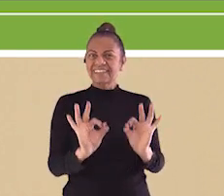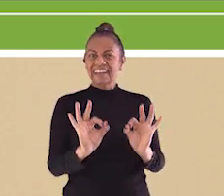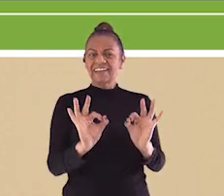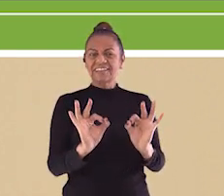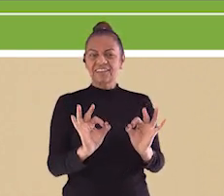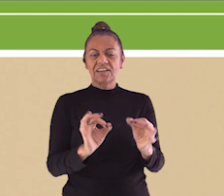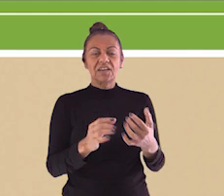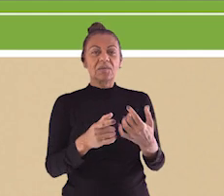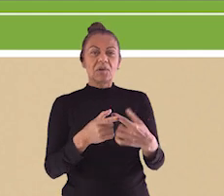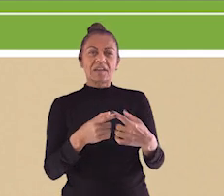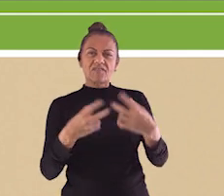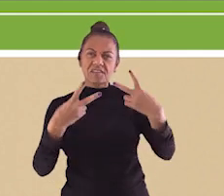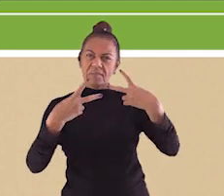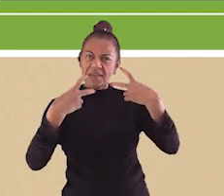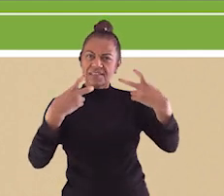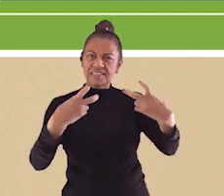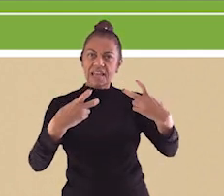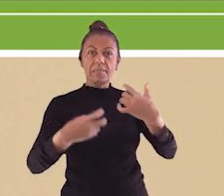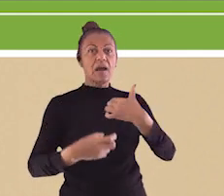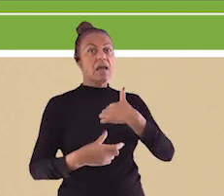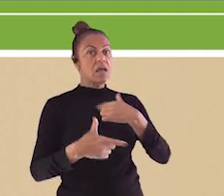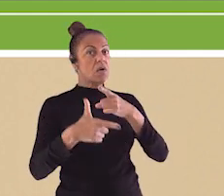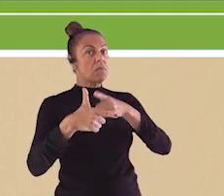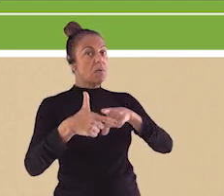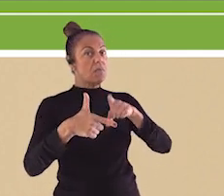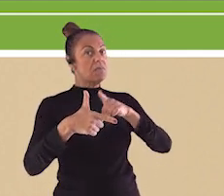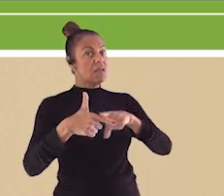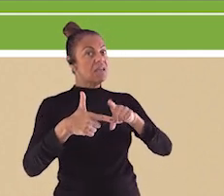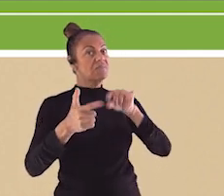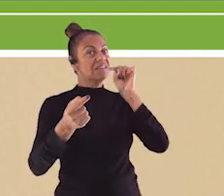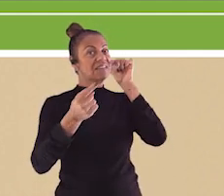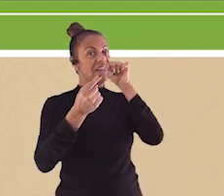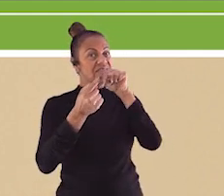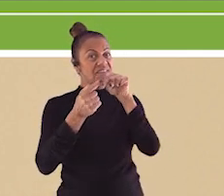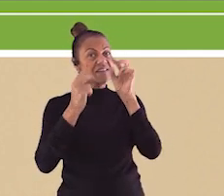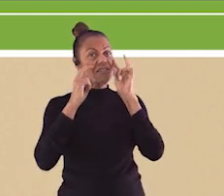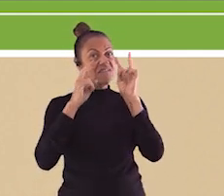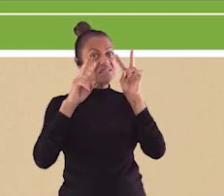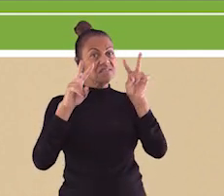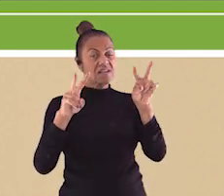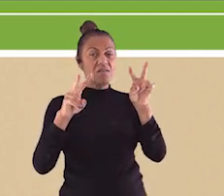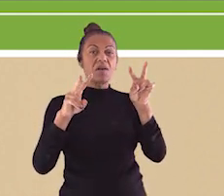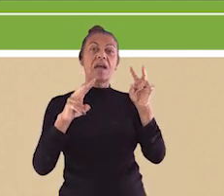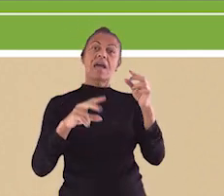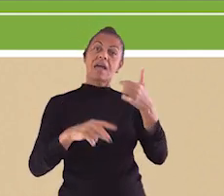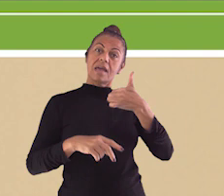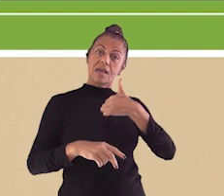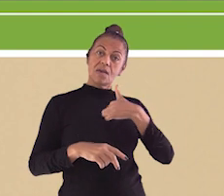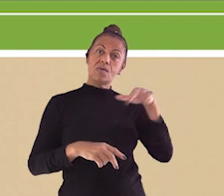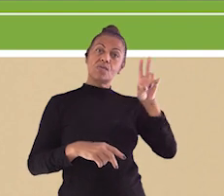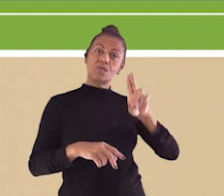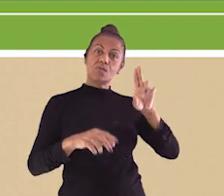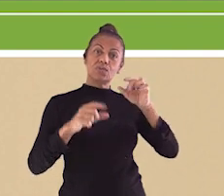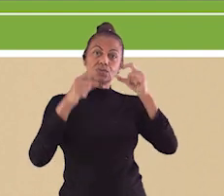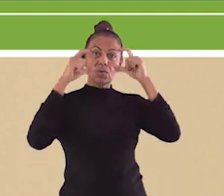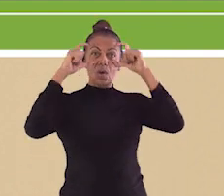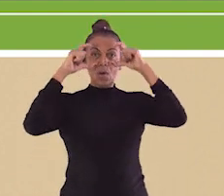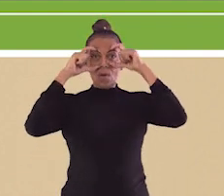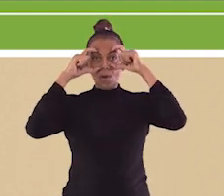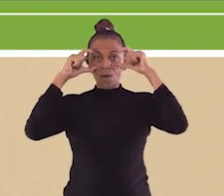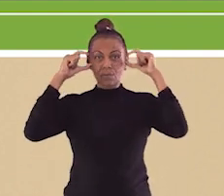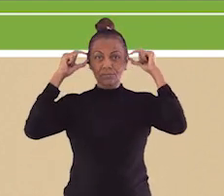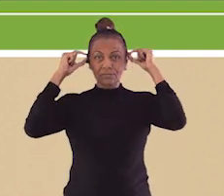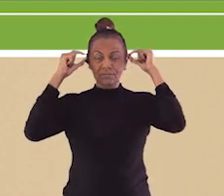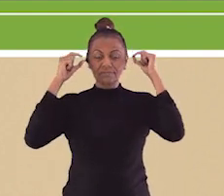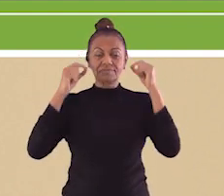usando óculos, porque eu tenho problemas relacionados à minha visão. Então, esses instrumentos são